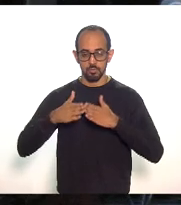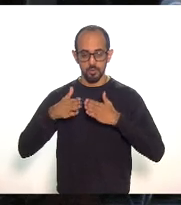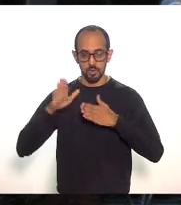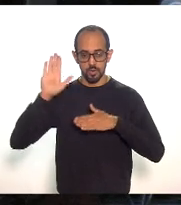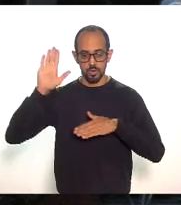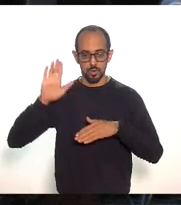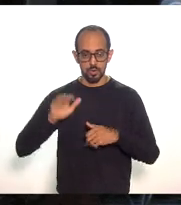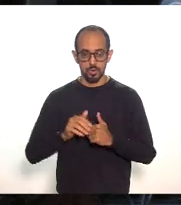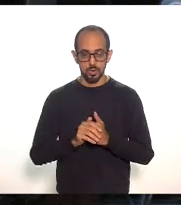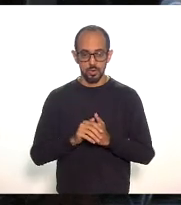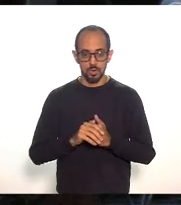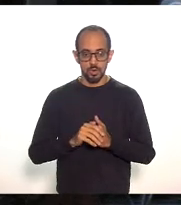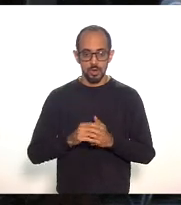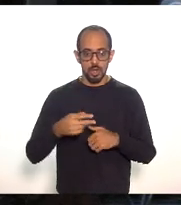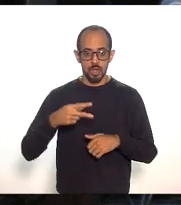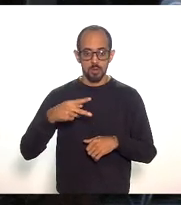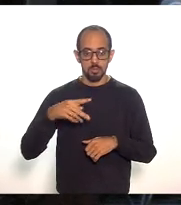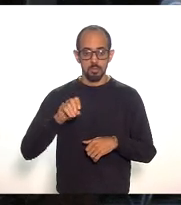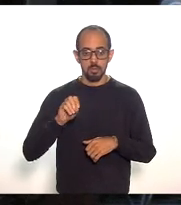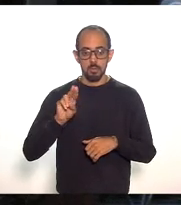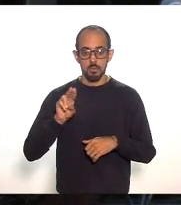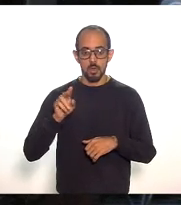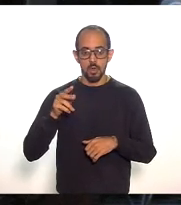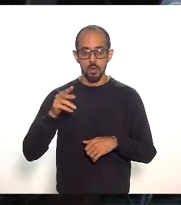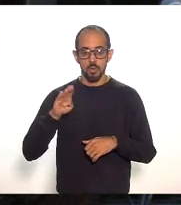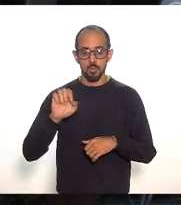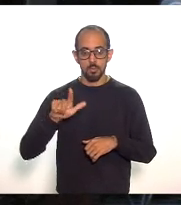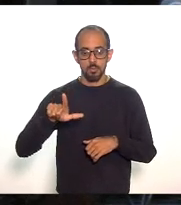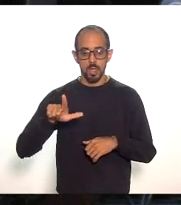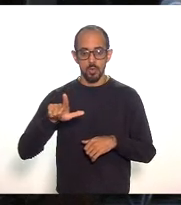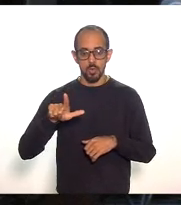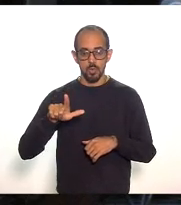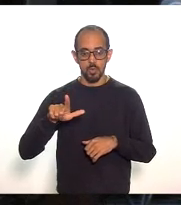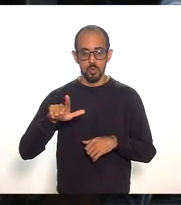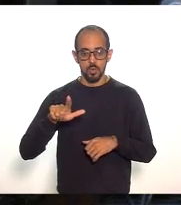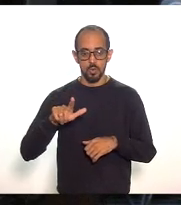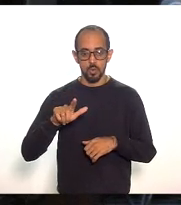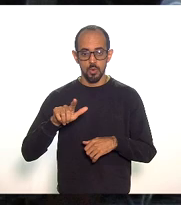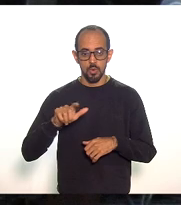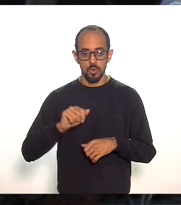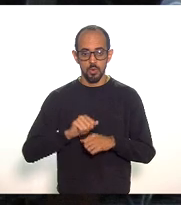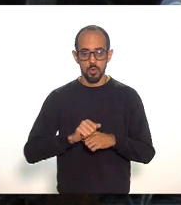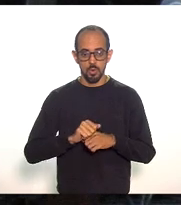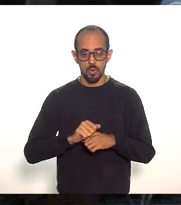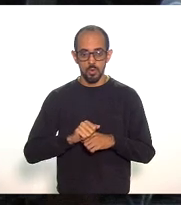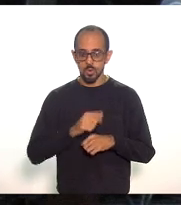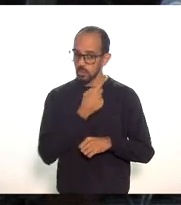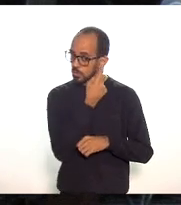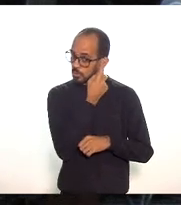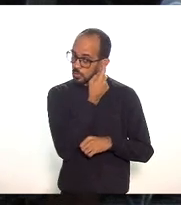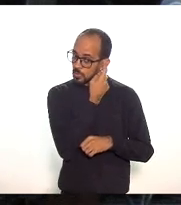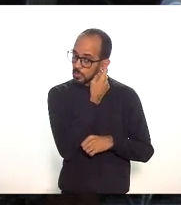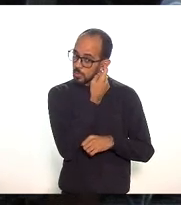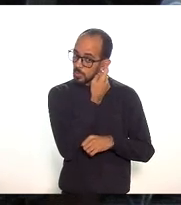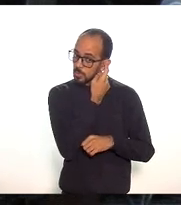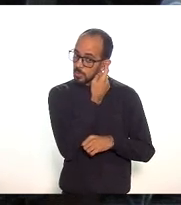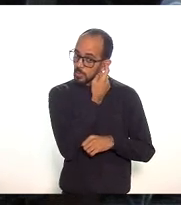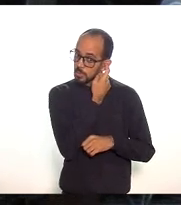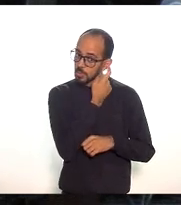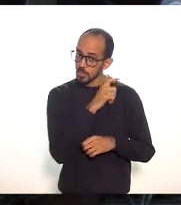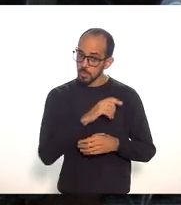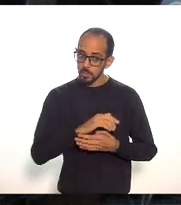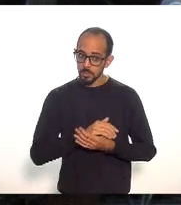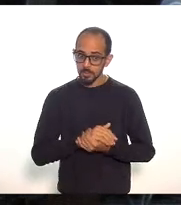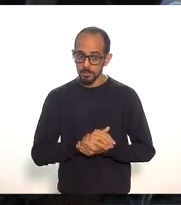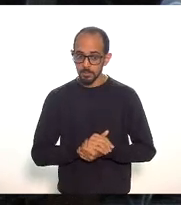Deputado Felipe Poubel. Internet está falhando, o senhor podia considerar meu voto favorável? Nós estamos fazendo chamada